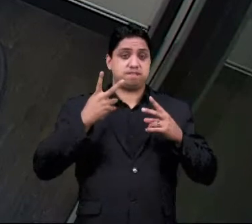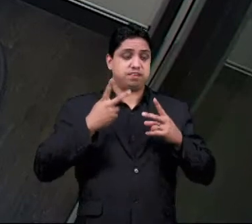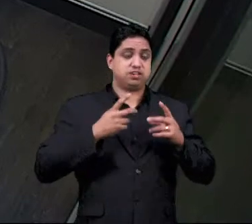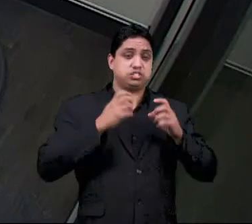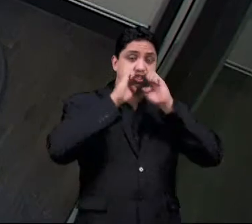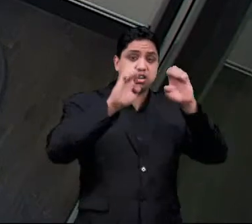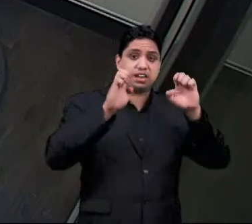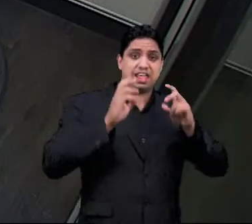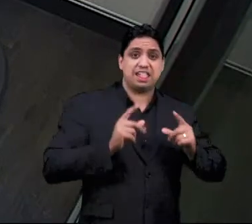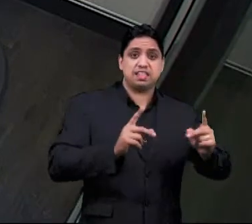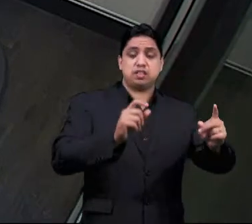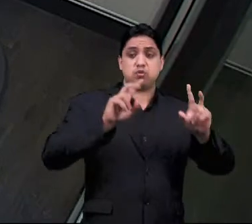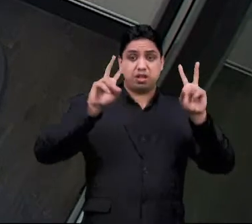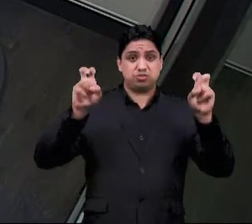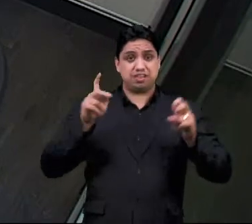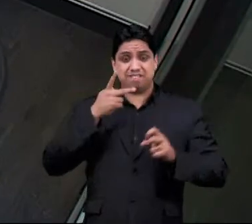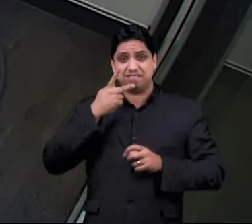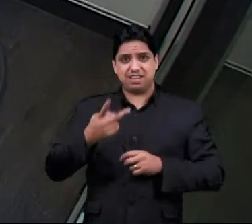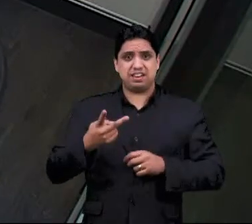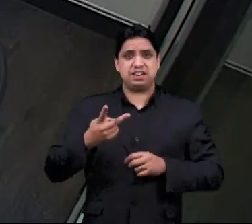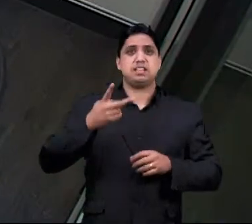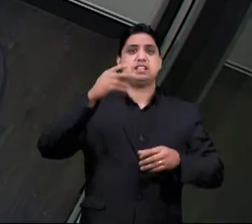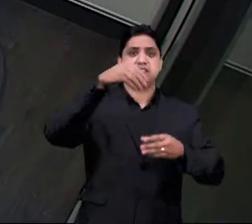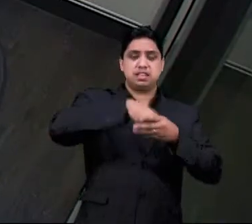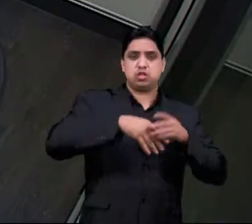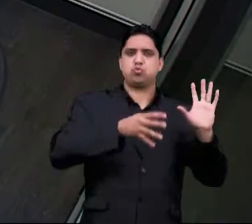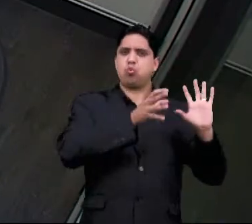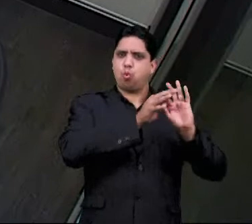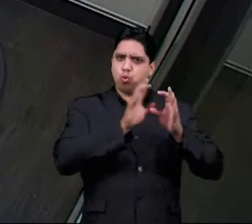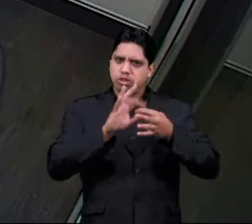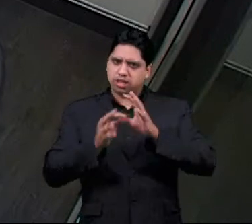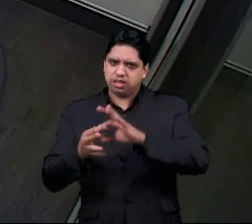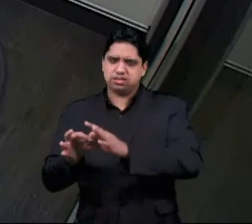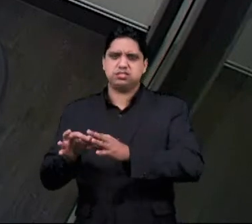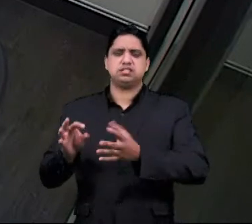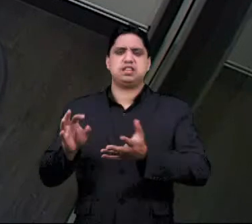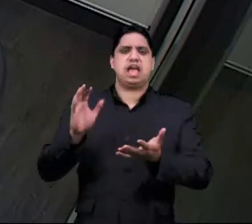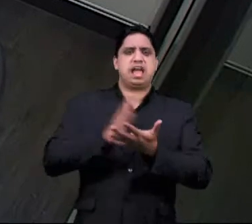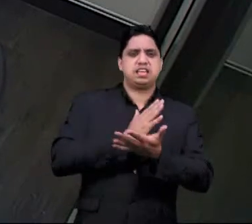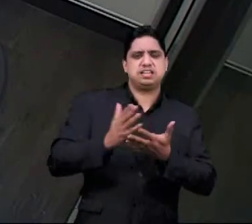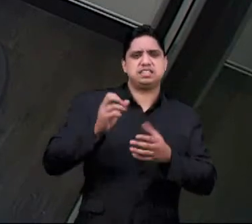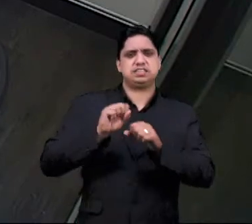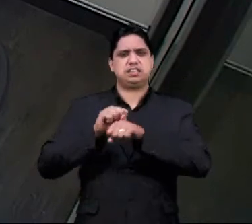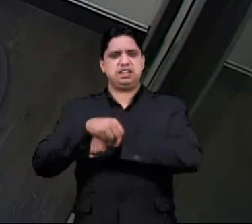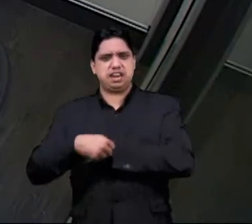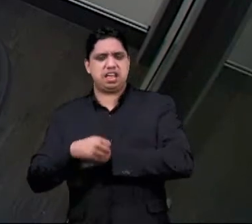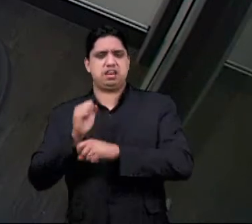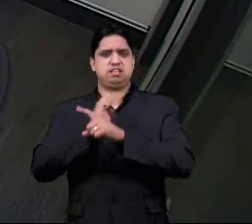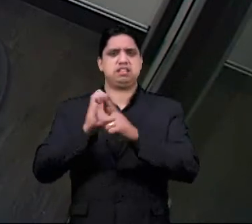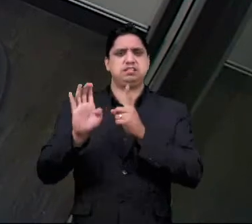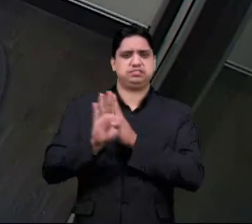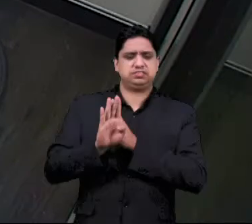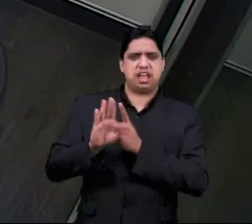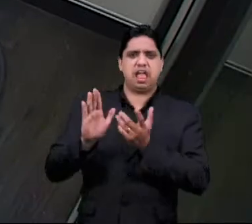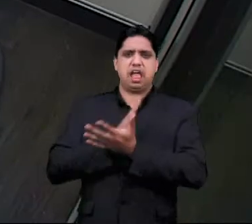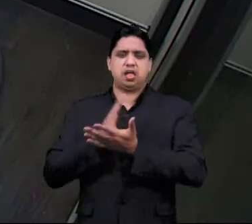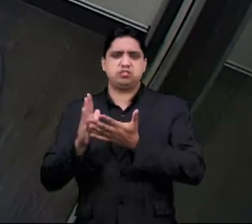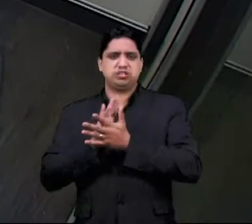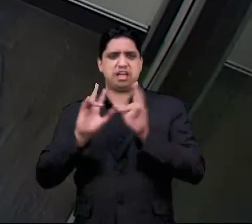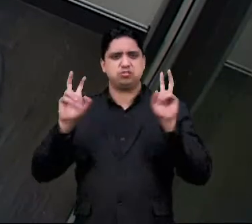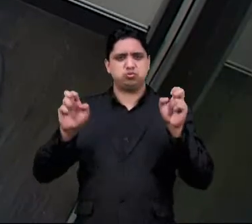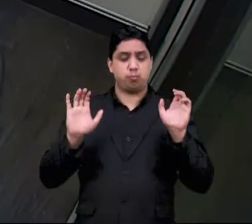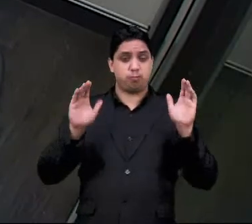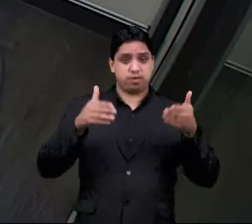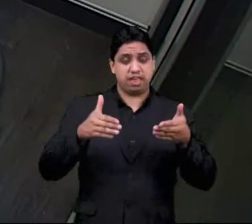os assuntos que ele aborda são dentro desse contexto todo. Quer dizer, seminário, escola bíblica, alguns assuntos que